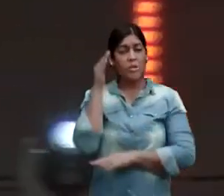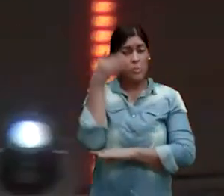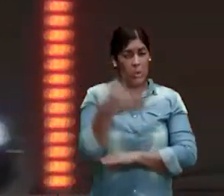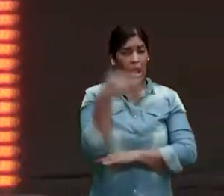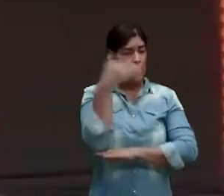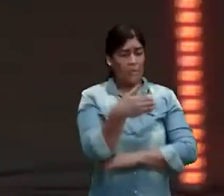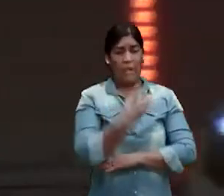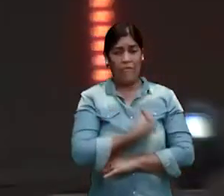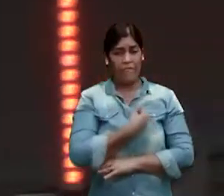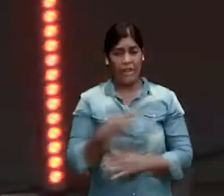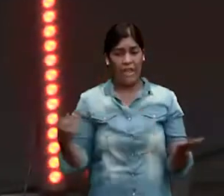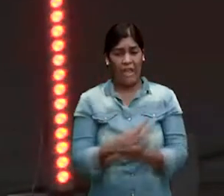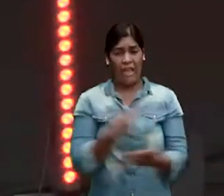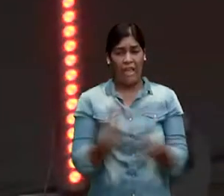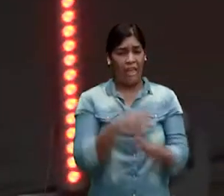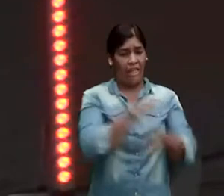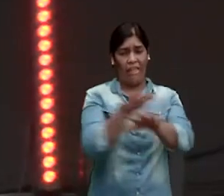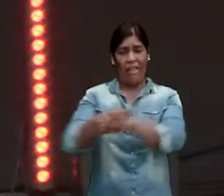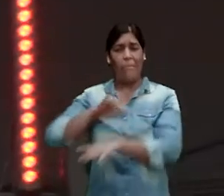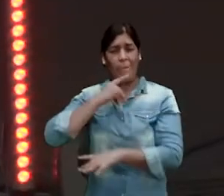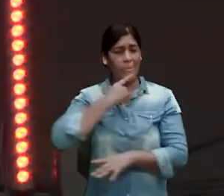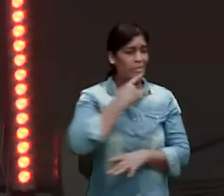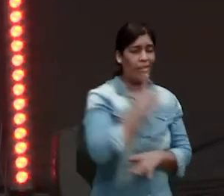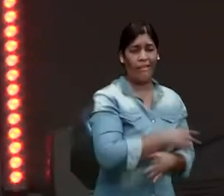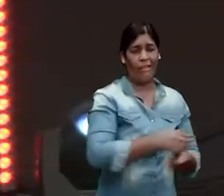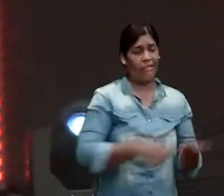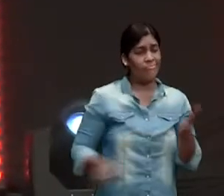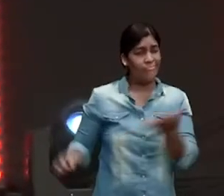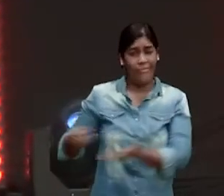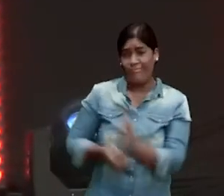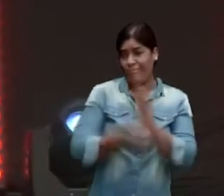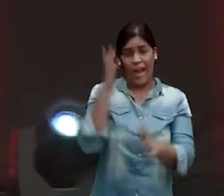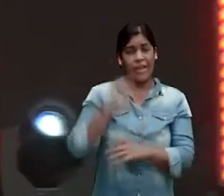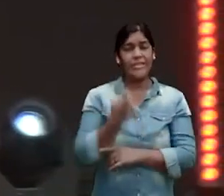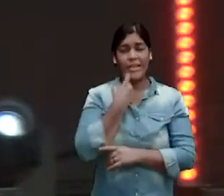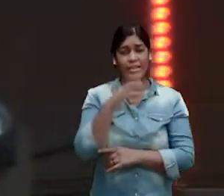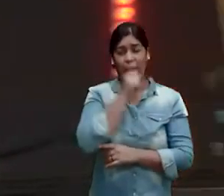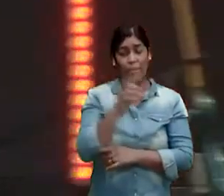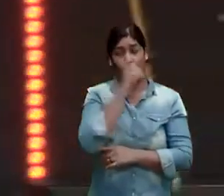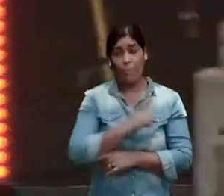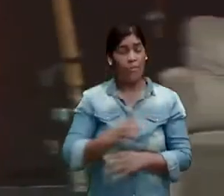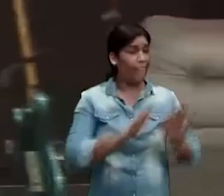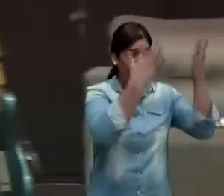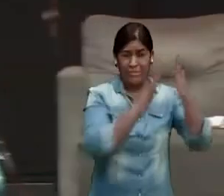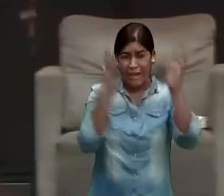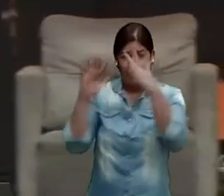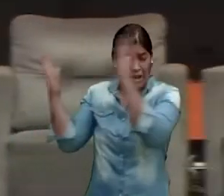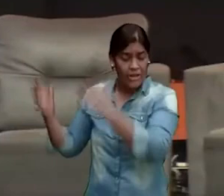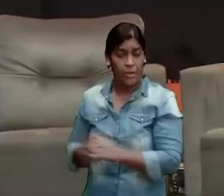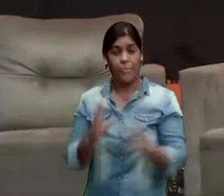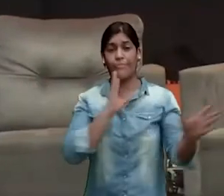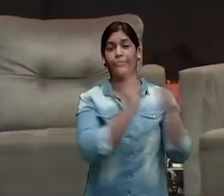e motéis vendas esquisitas sabe bebedeiras e motéis sexta-feira sábado domingo emendando uma festa na outra para